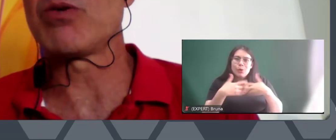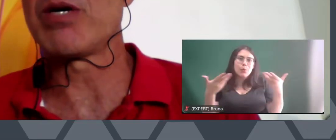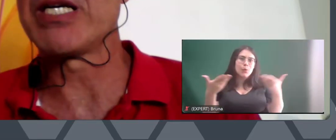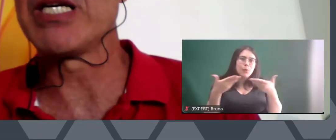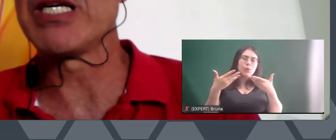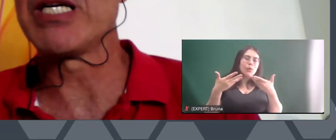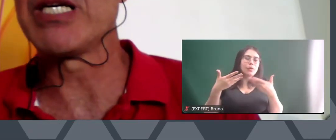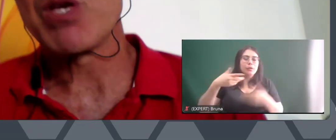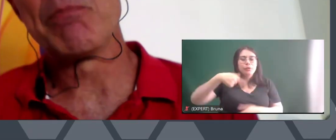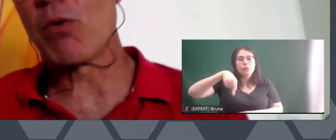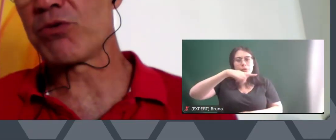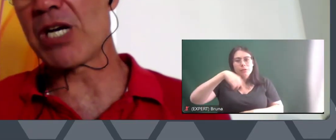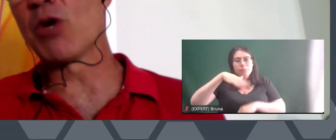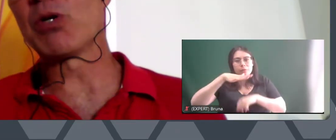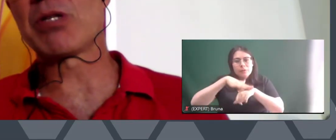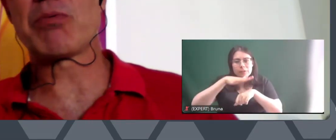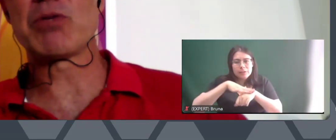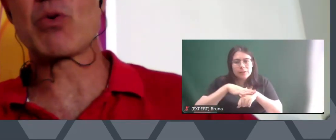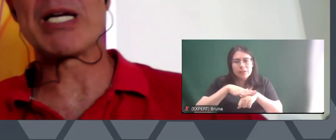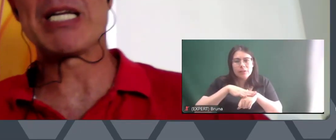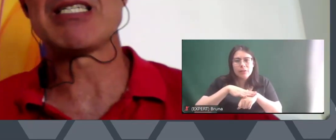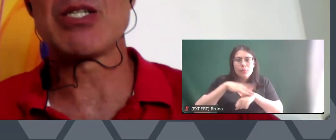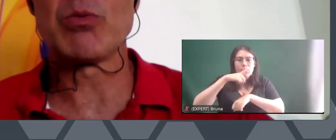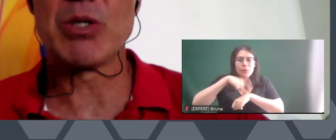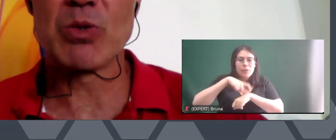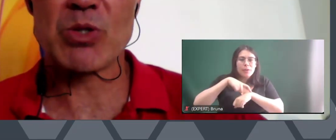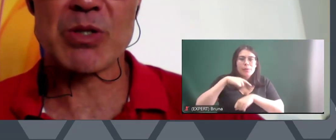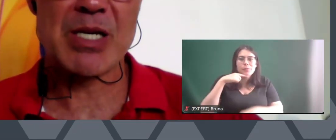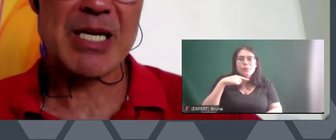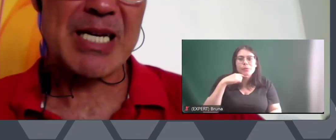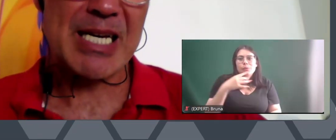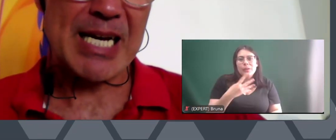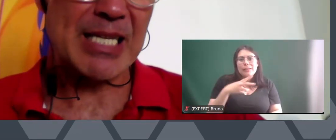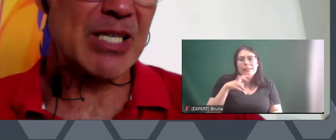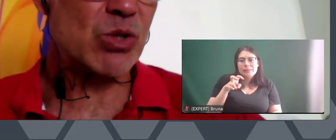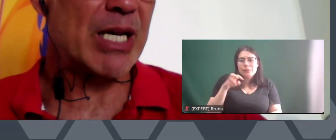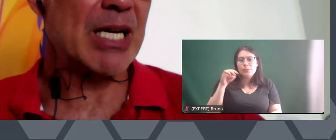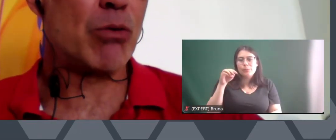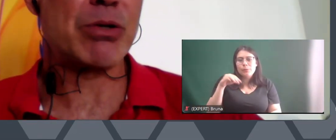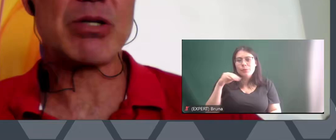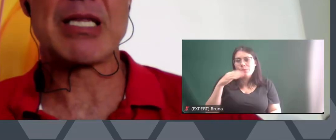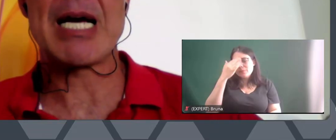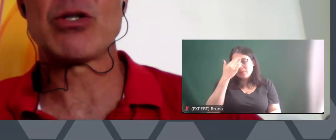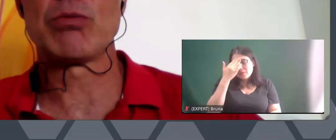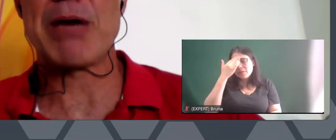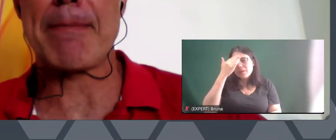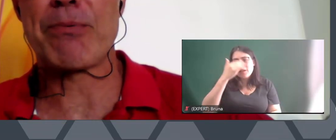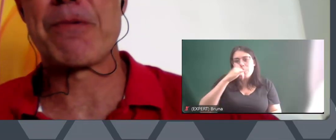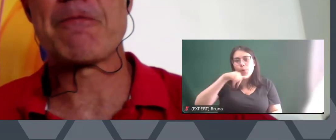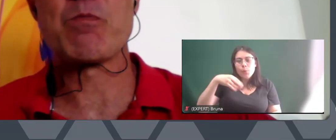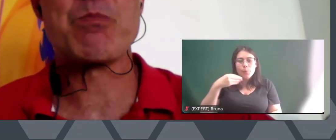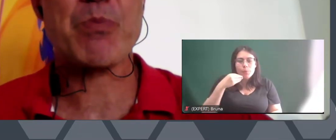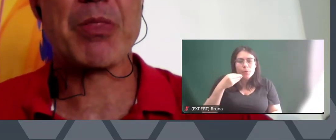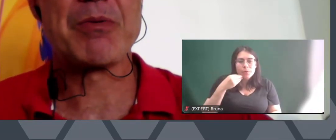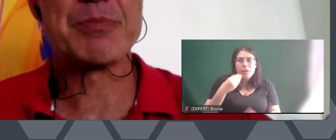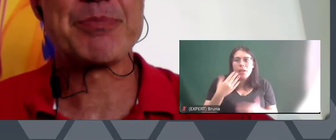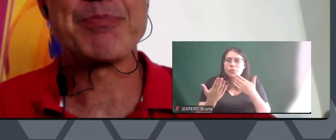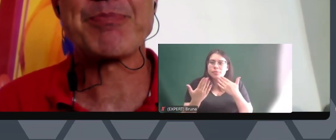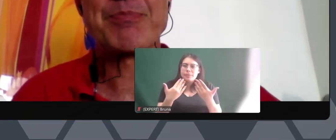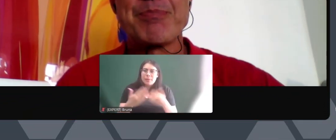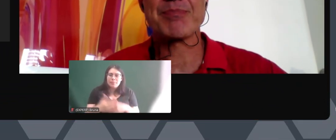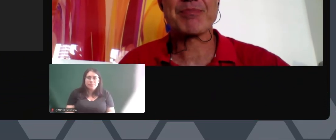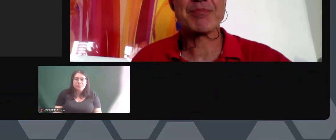estão fazendo aí e bom já deu meu tempo meus 45 minutos agradeço aí a oportunidade do papo